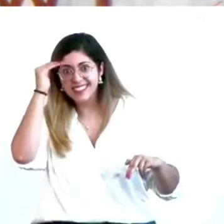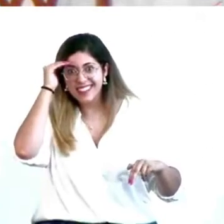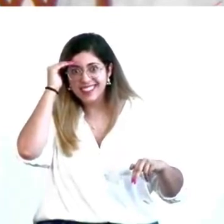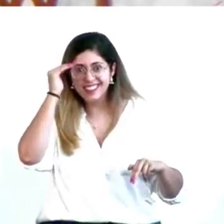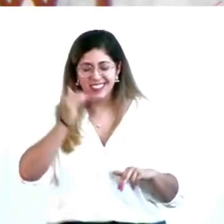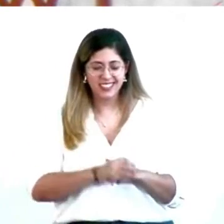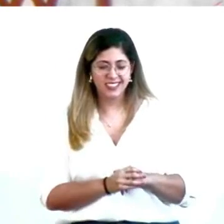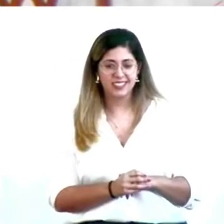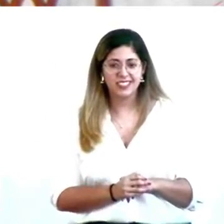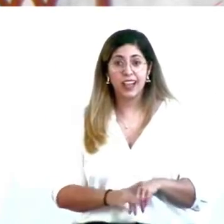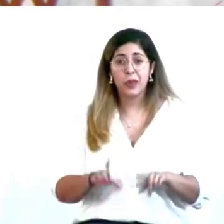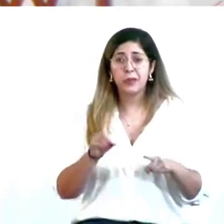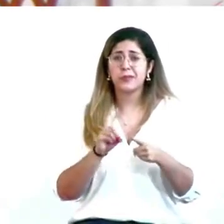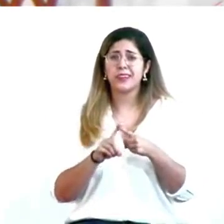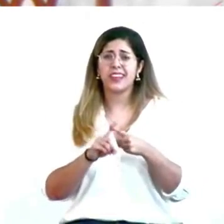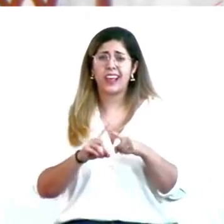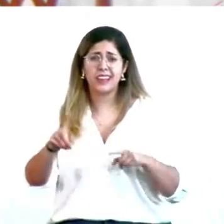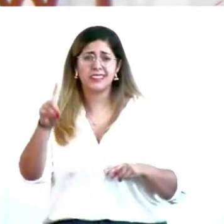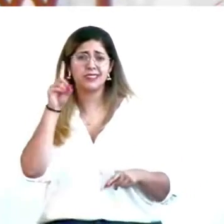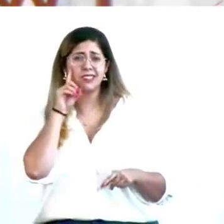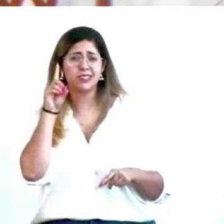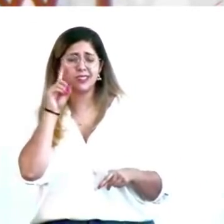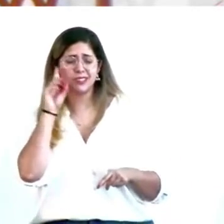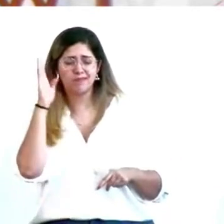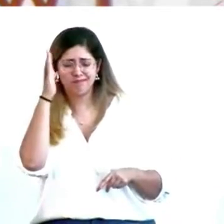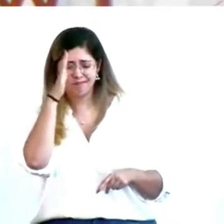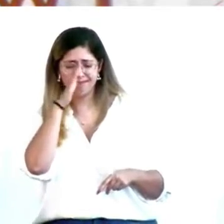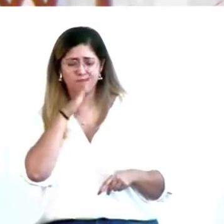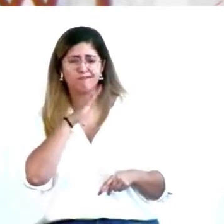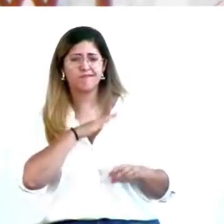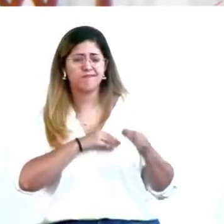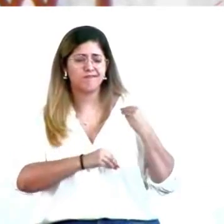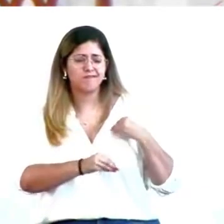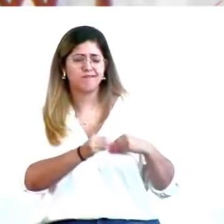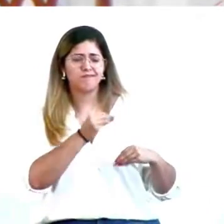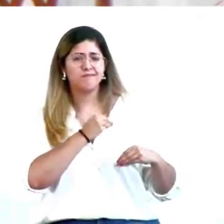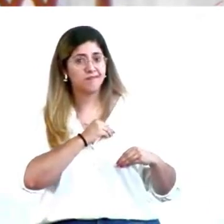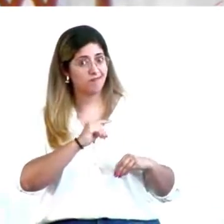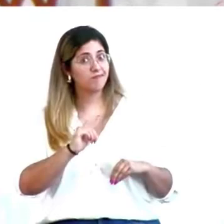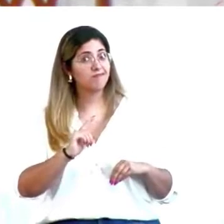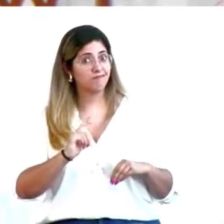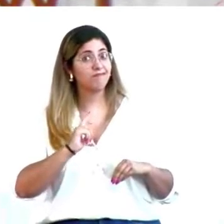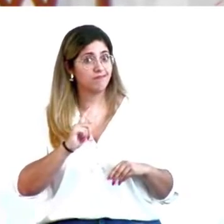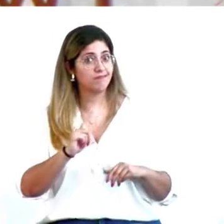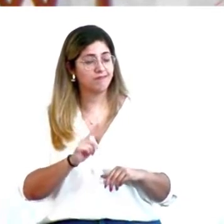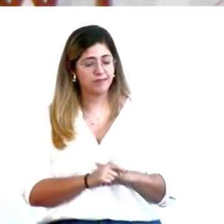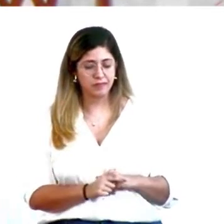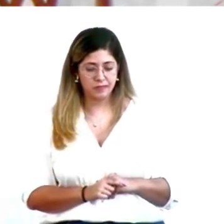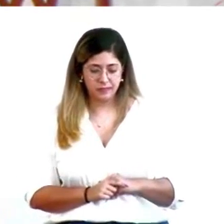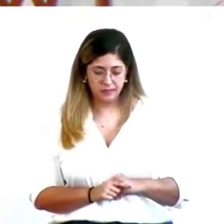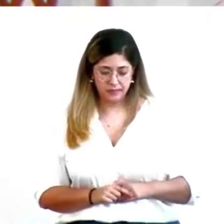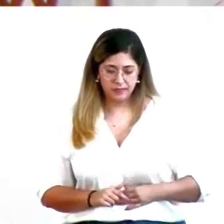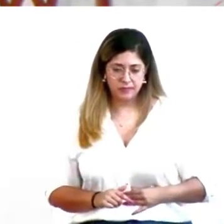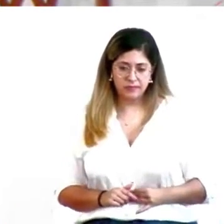porque os dias são maus. Ou seja, você precisa andar por este caminho